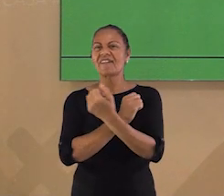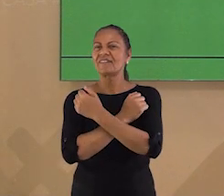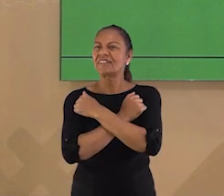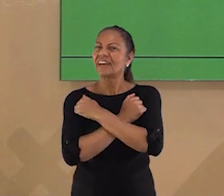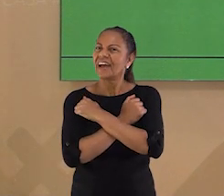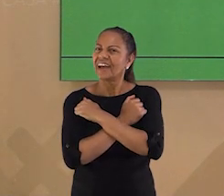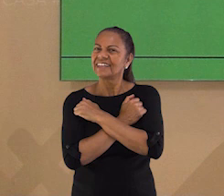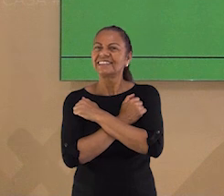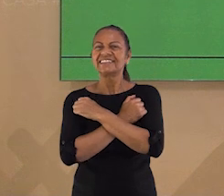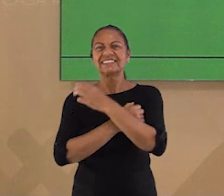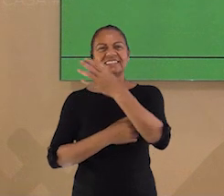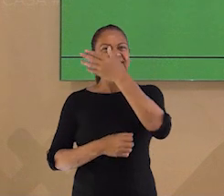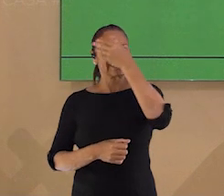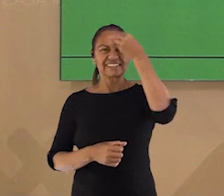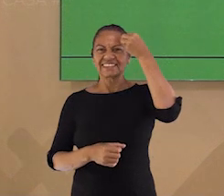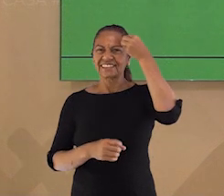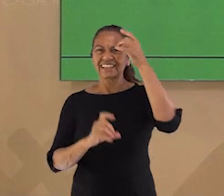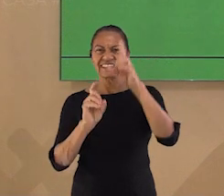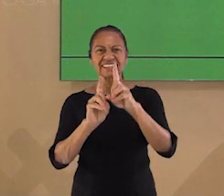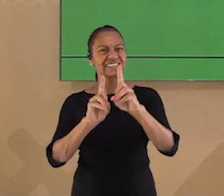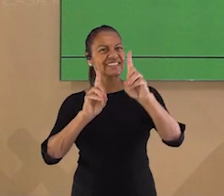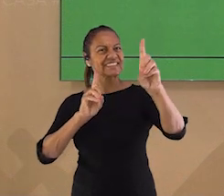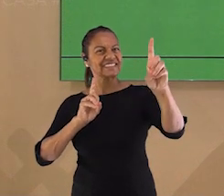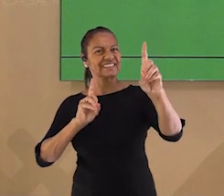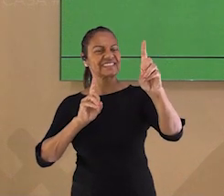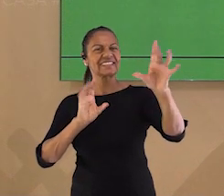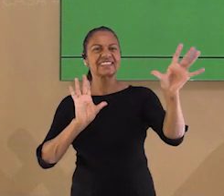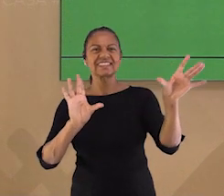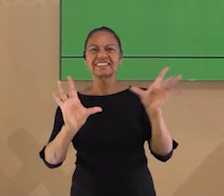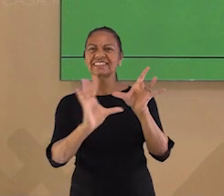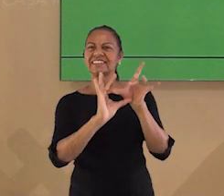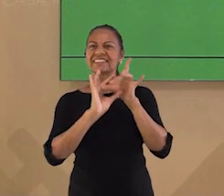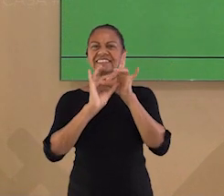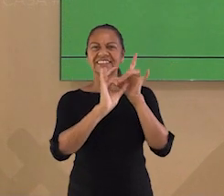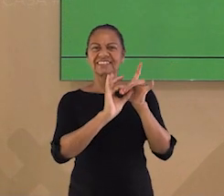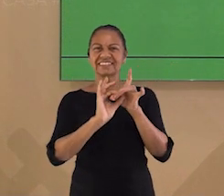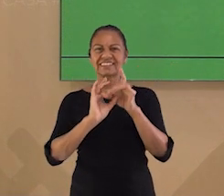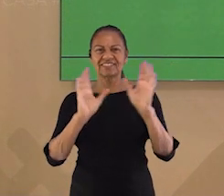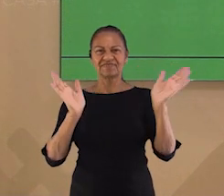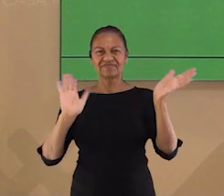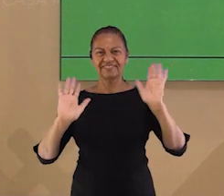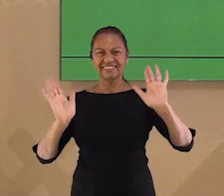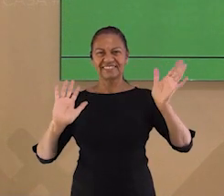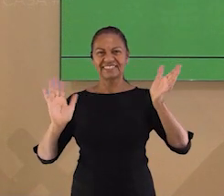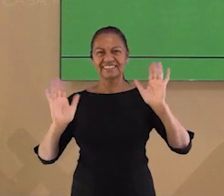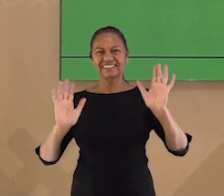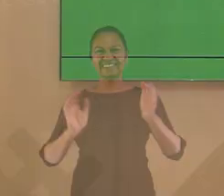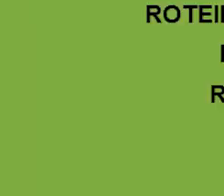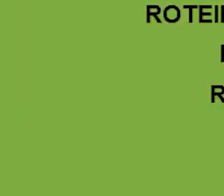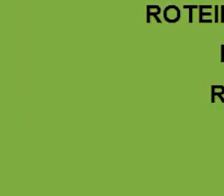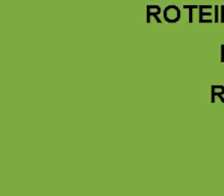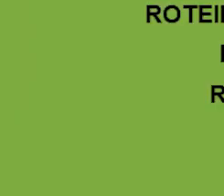vocês. Um grande abraço e não se esqueça que mesmo distantes estamos juntos. Tchau!